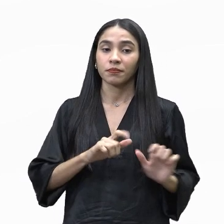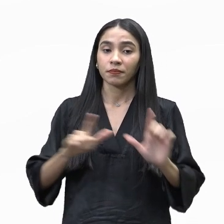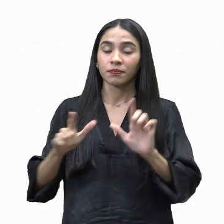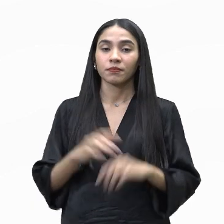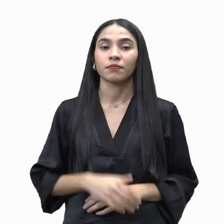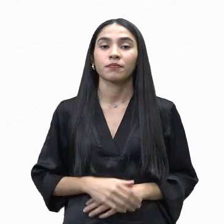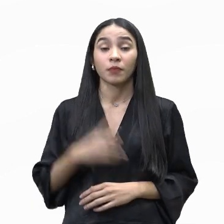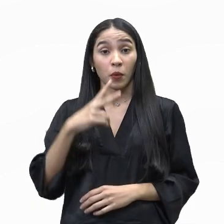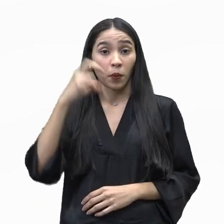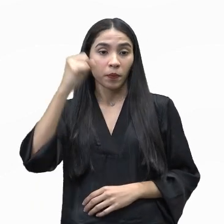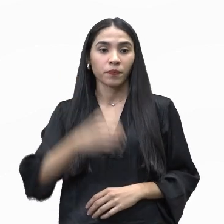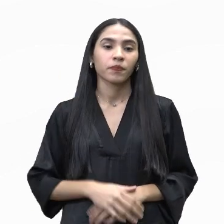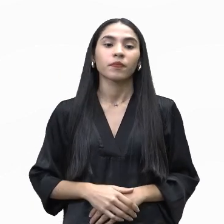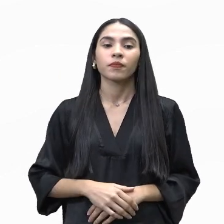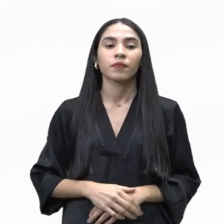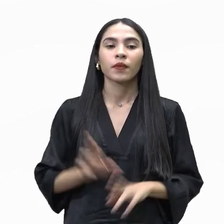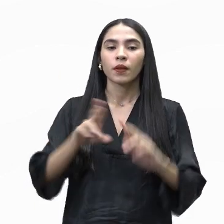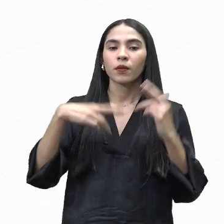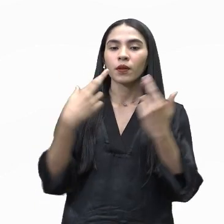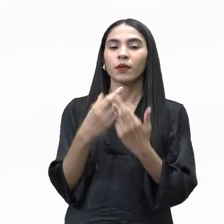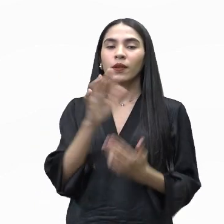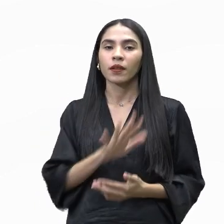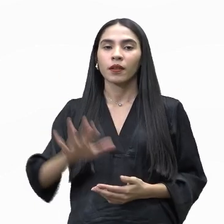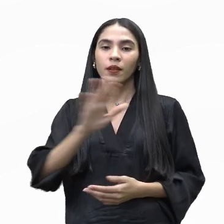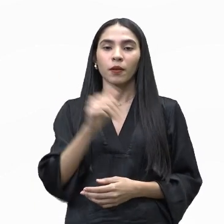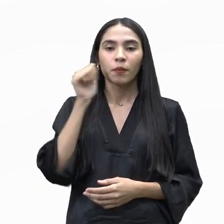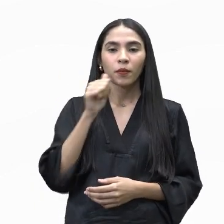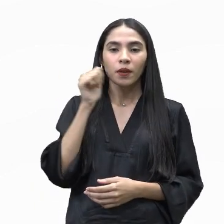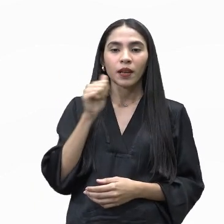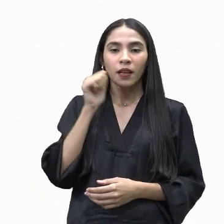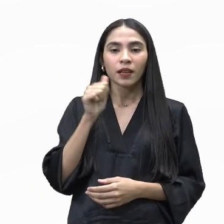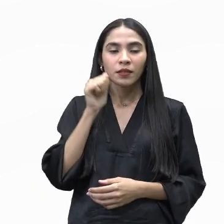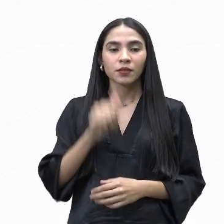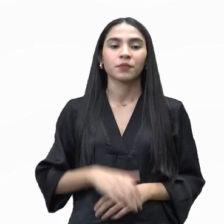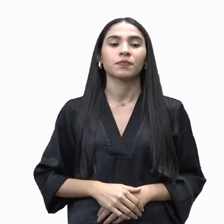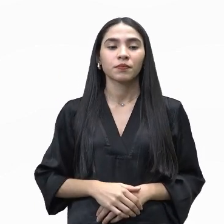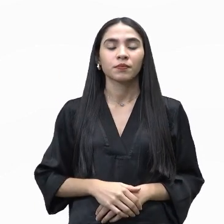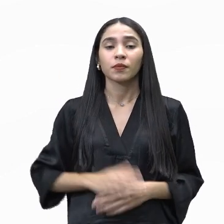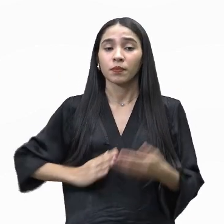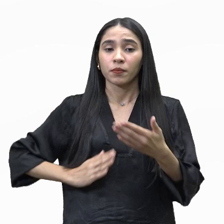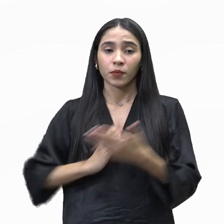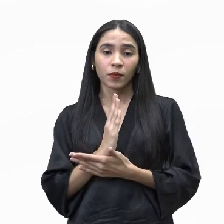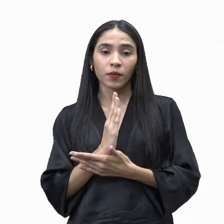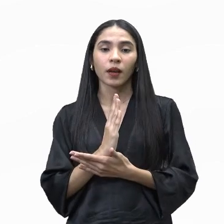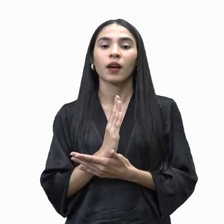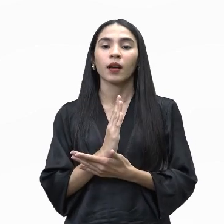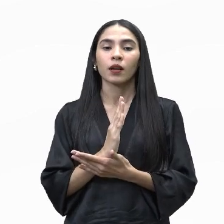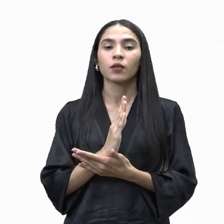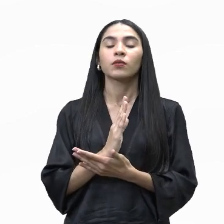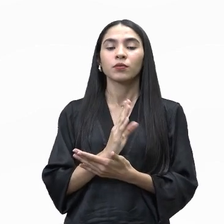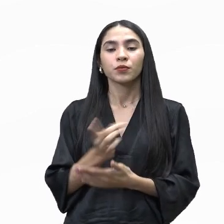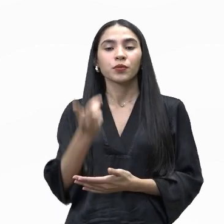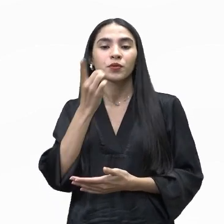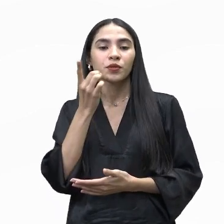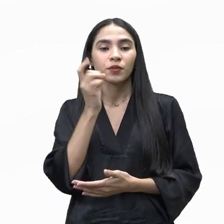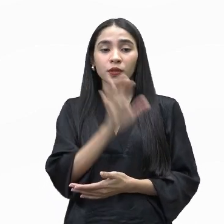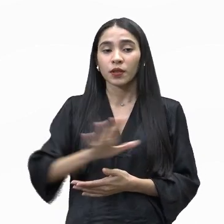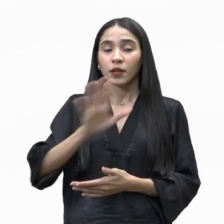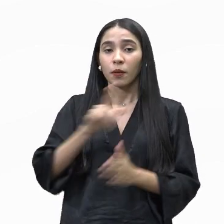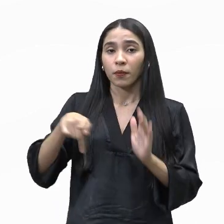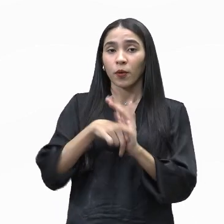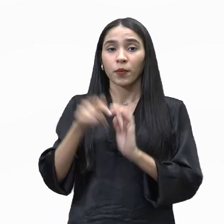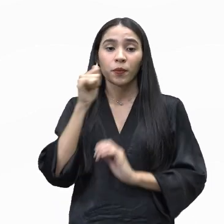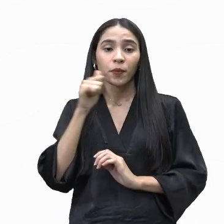nessas conquistas. Na Conferência Internacional das Mulheres Socialistas, foi aprovado o estabelecimento do Dia Internacional